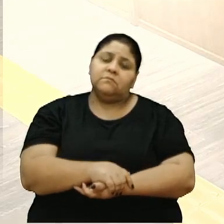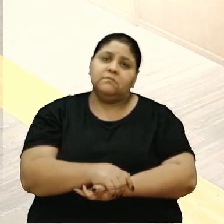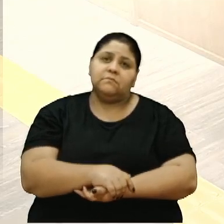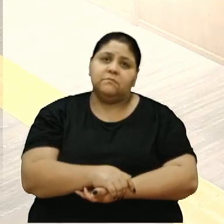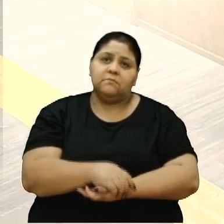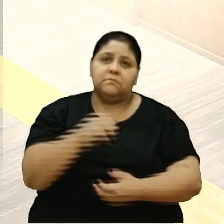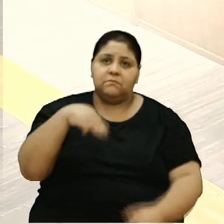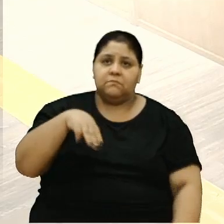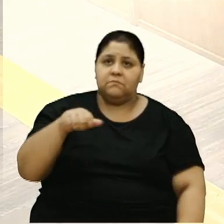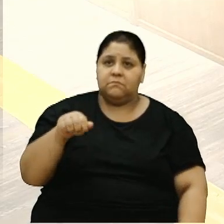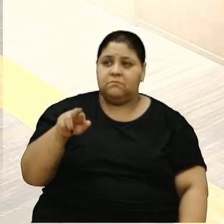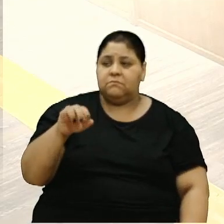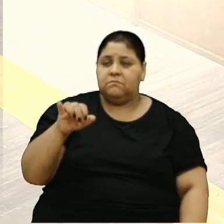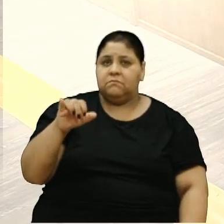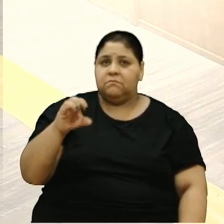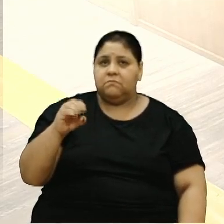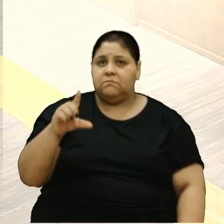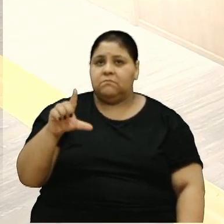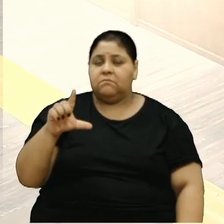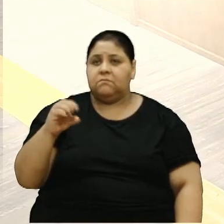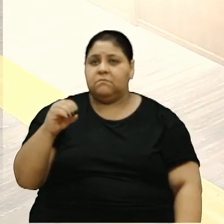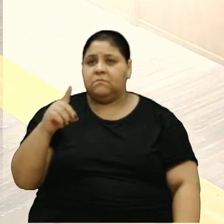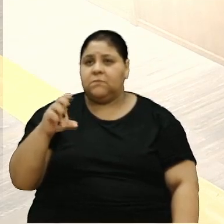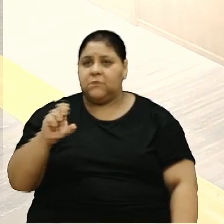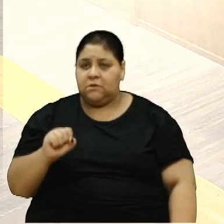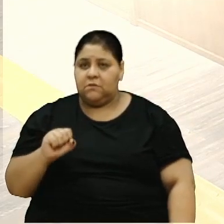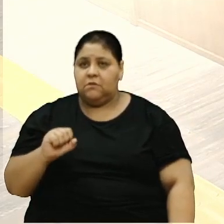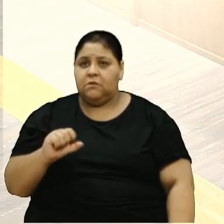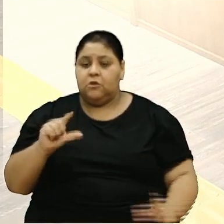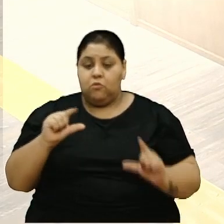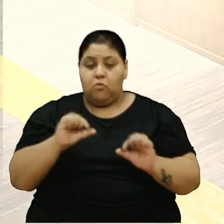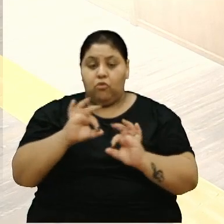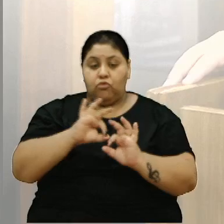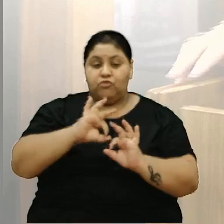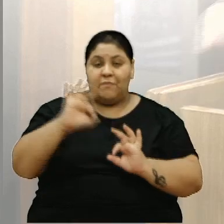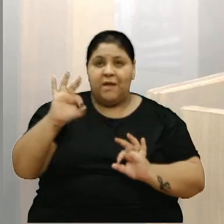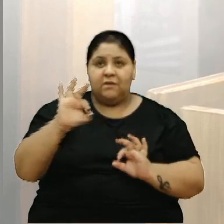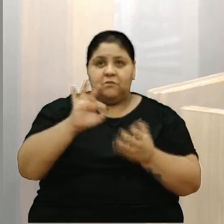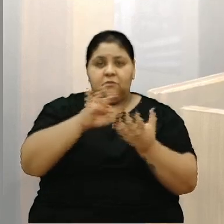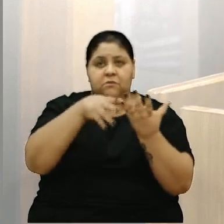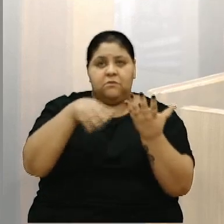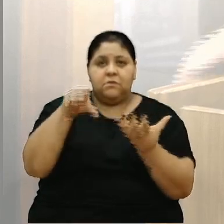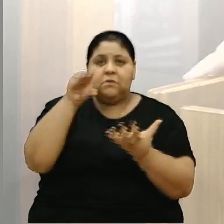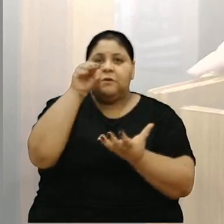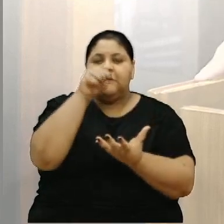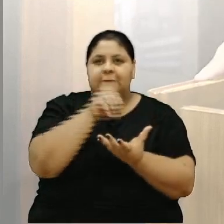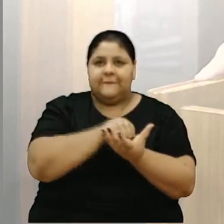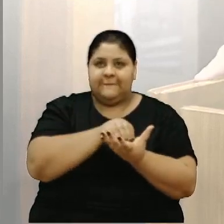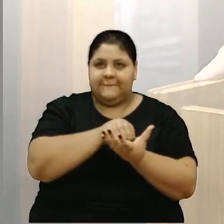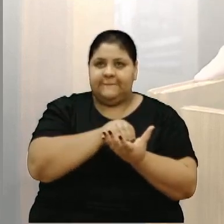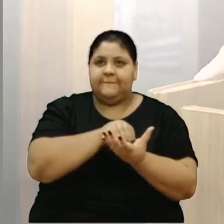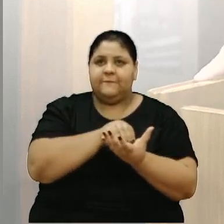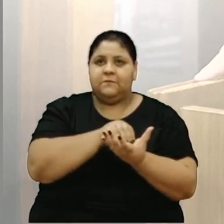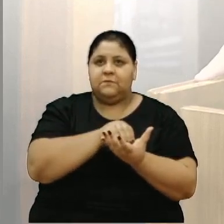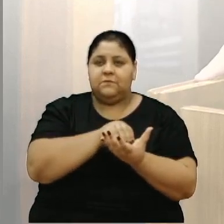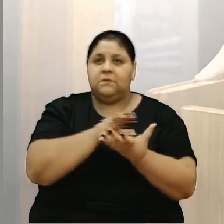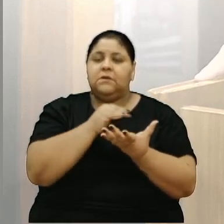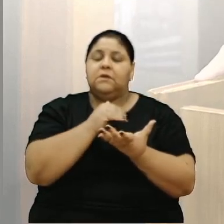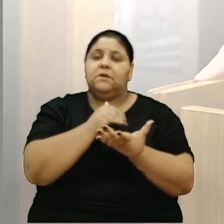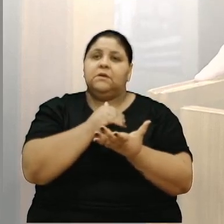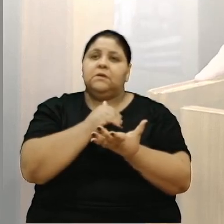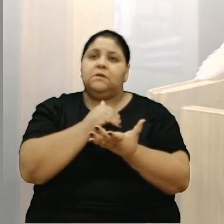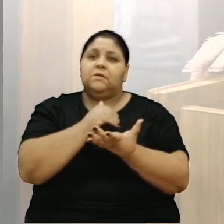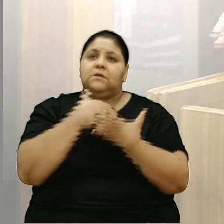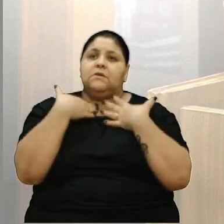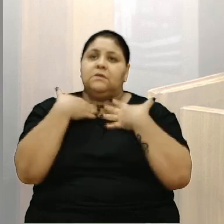Poucos metros tem a Codeca. Poucos metros tem a Secretaria de Obras.